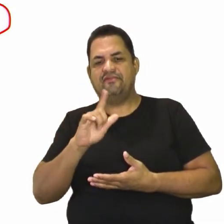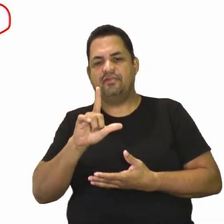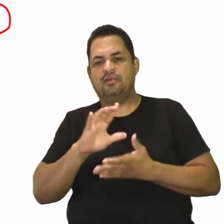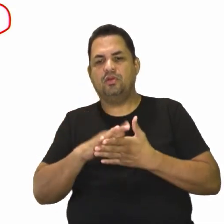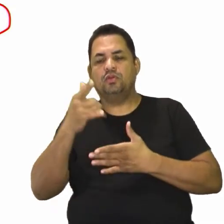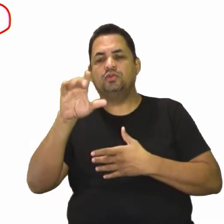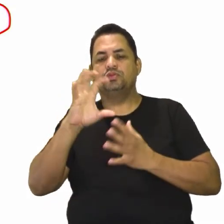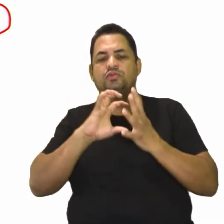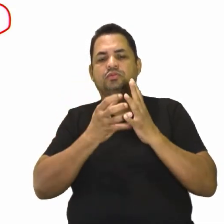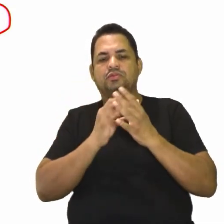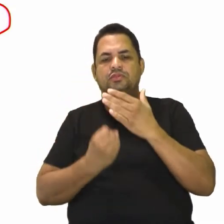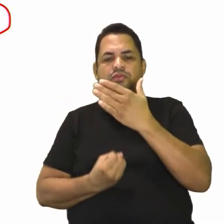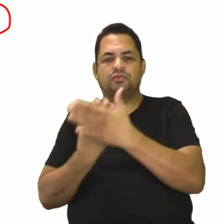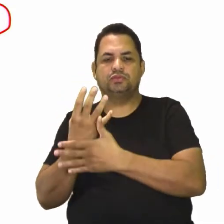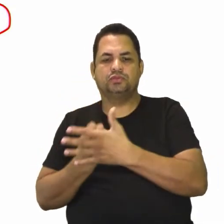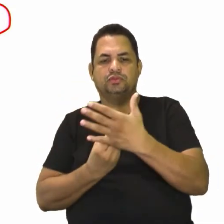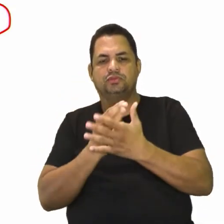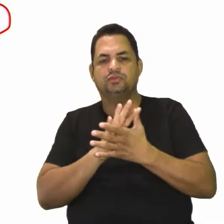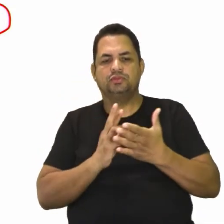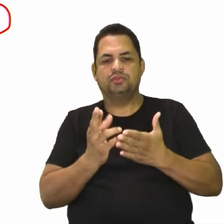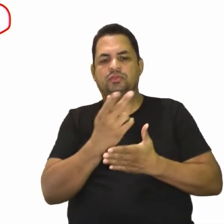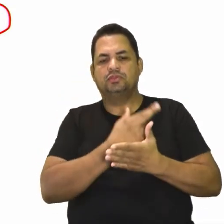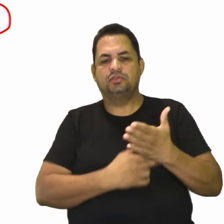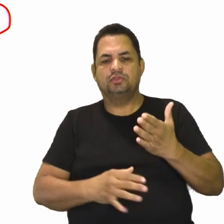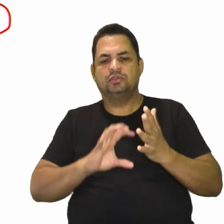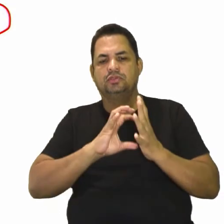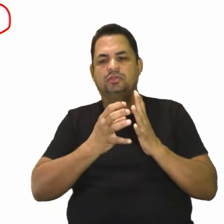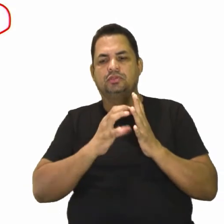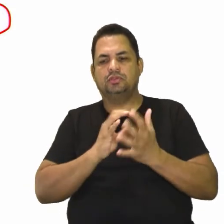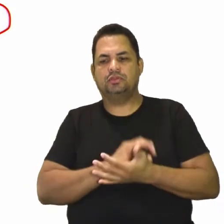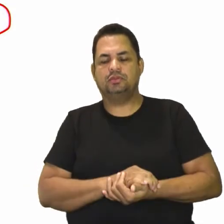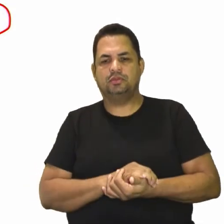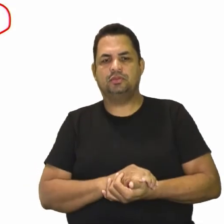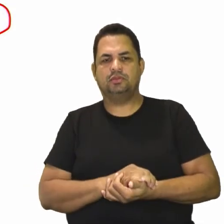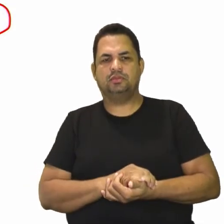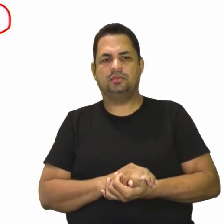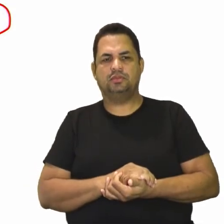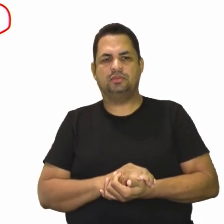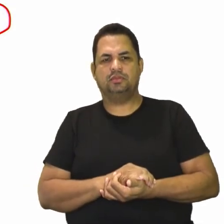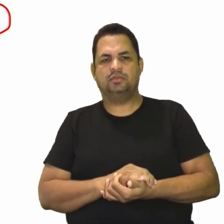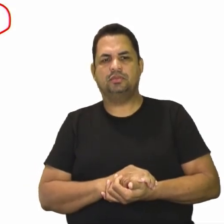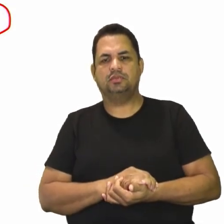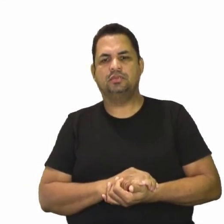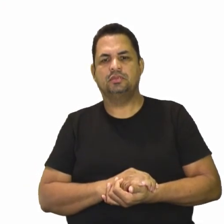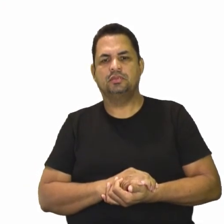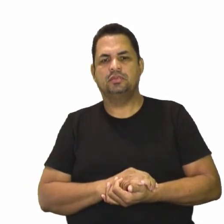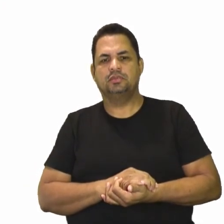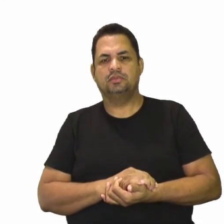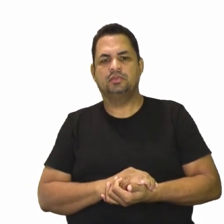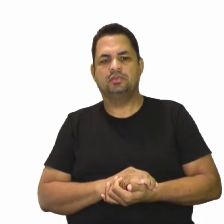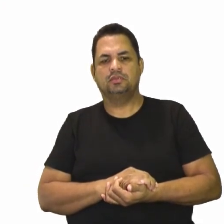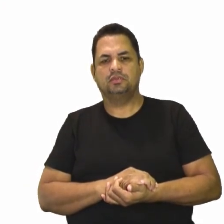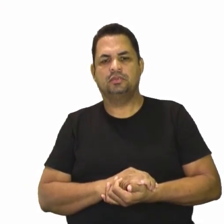partidos surgindo aí nessa pluripartidário, o pluripartidarismo,